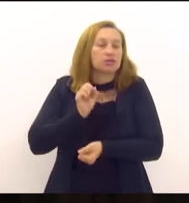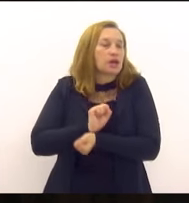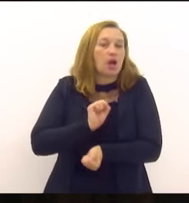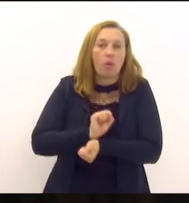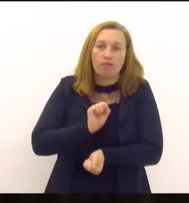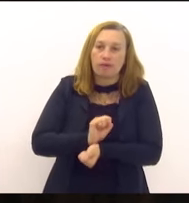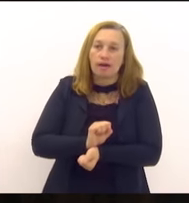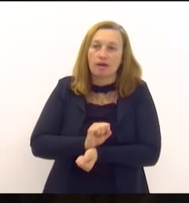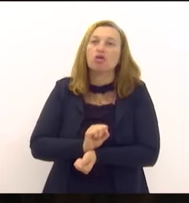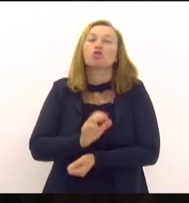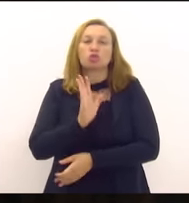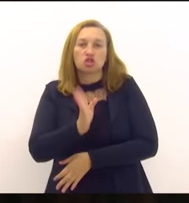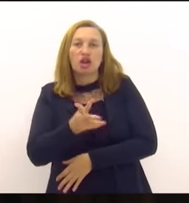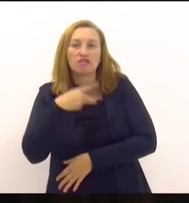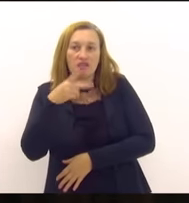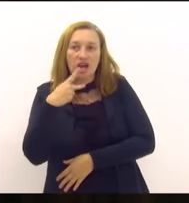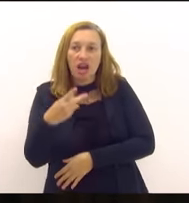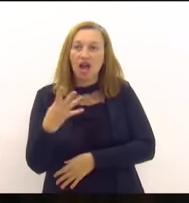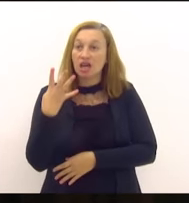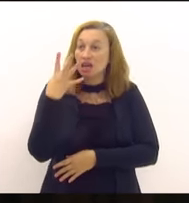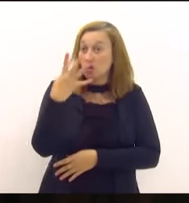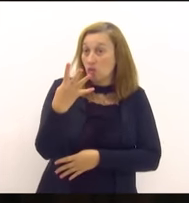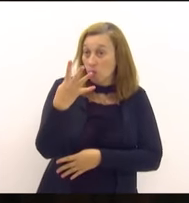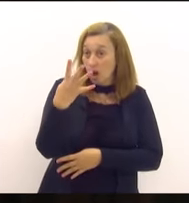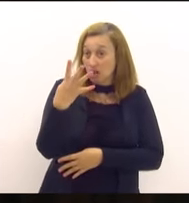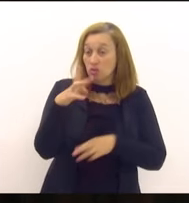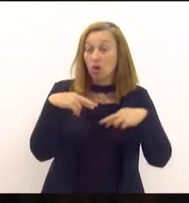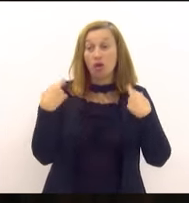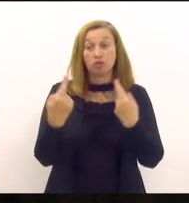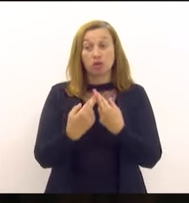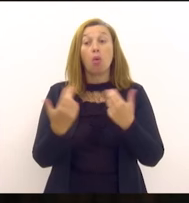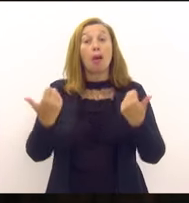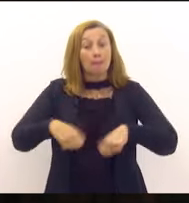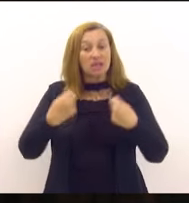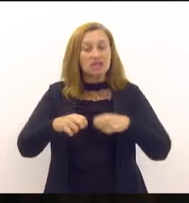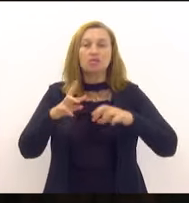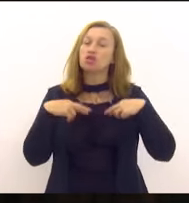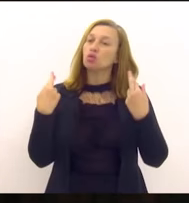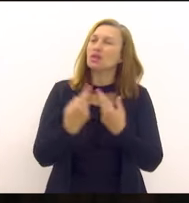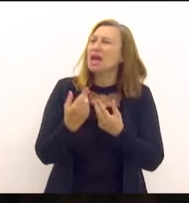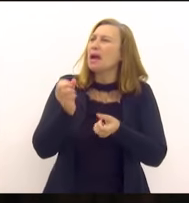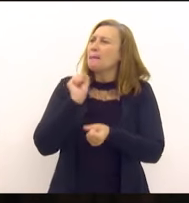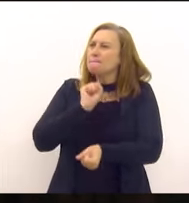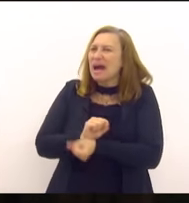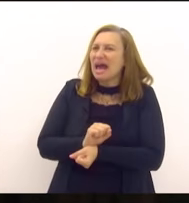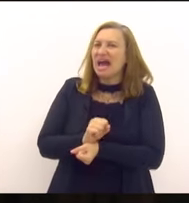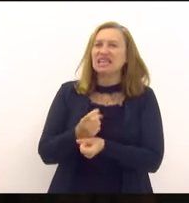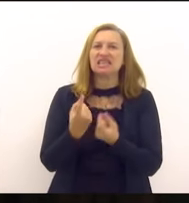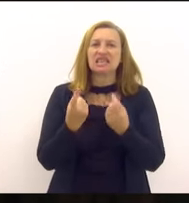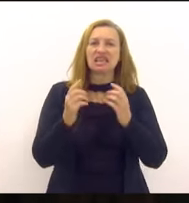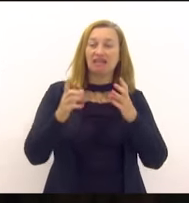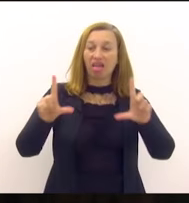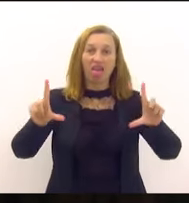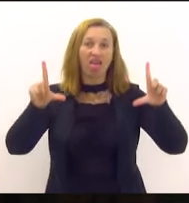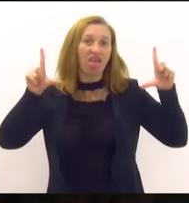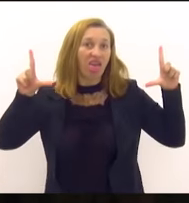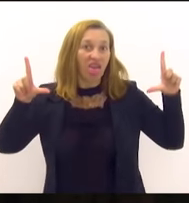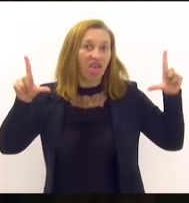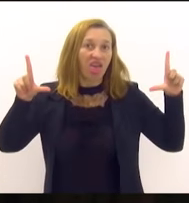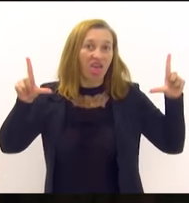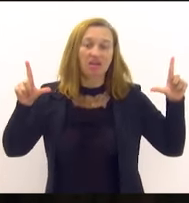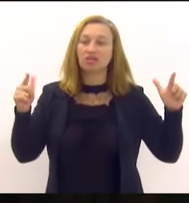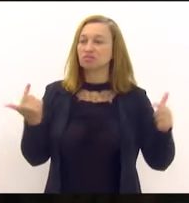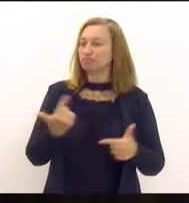falei em 4 sessões passadas, da gente se unir, parar de querer brilhar em holofote onde não